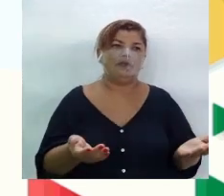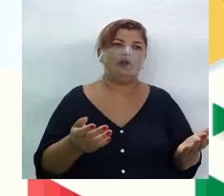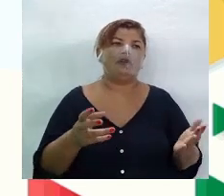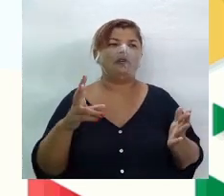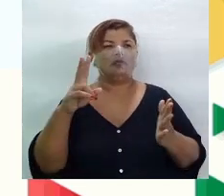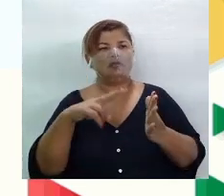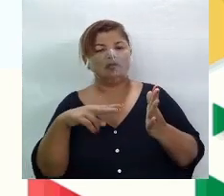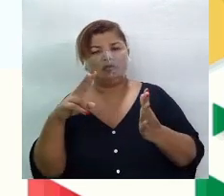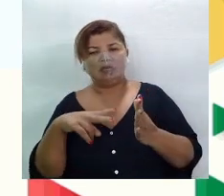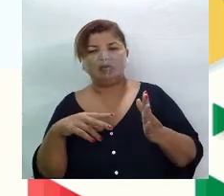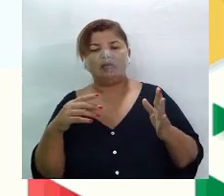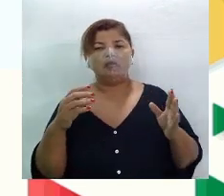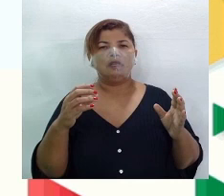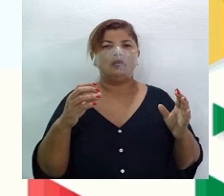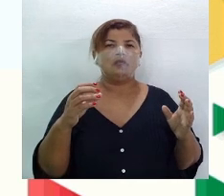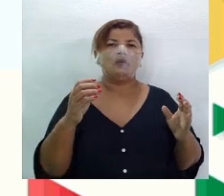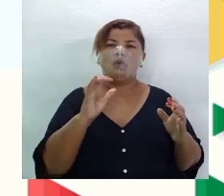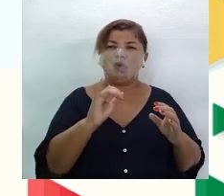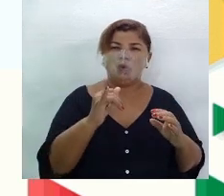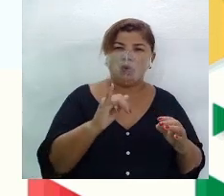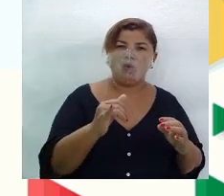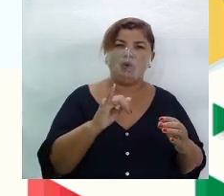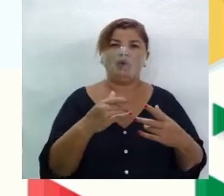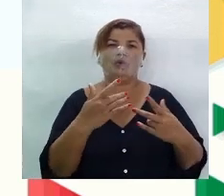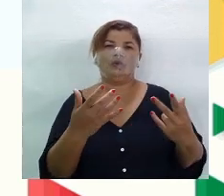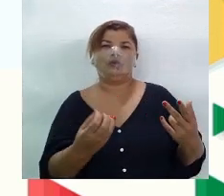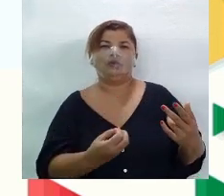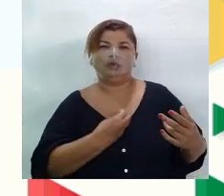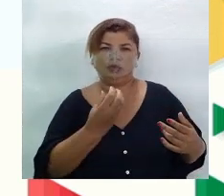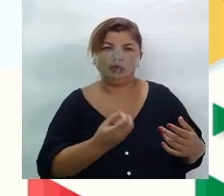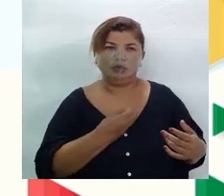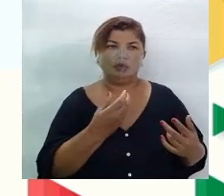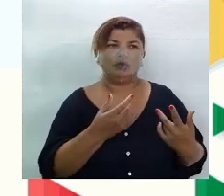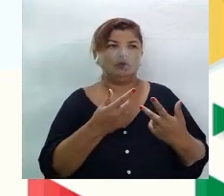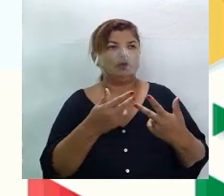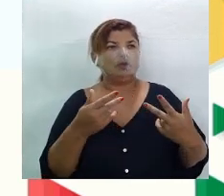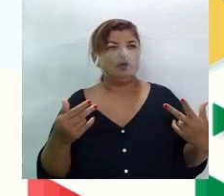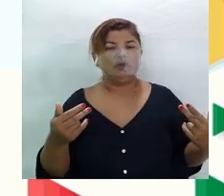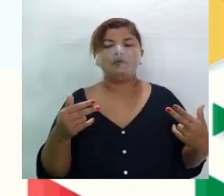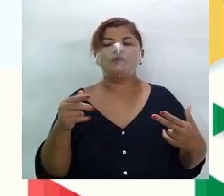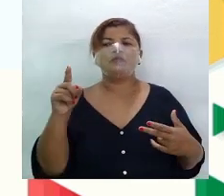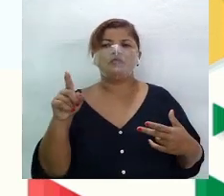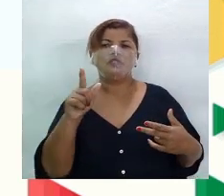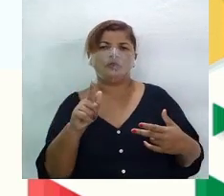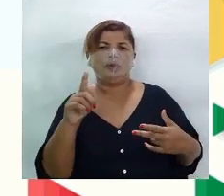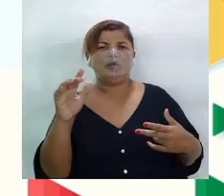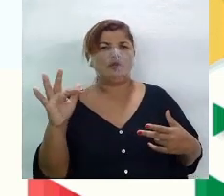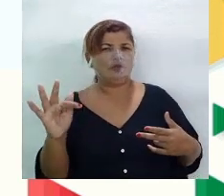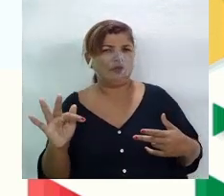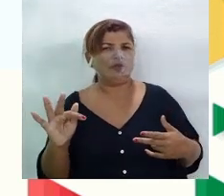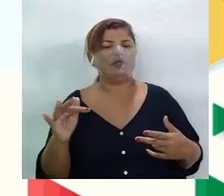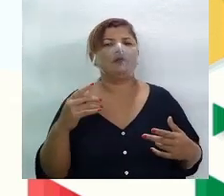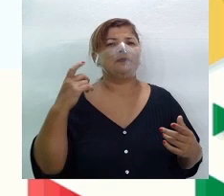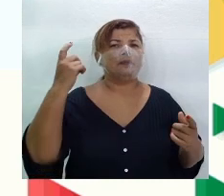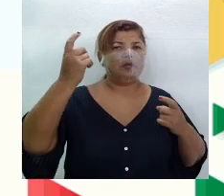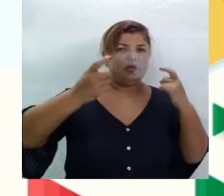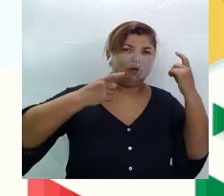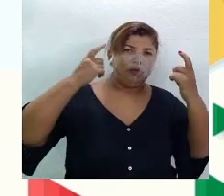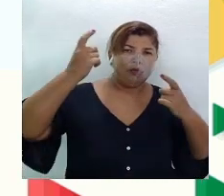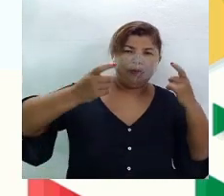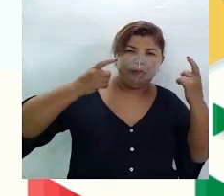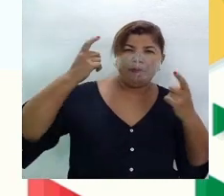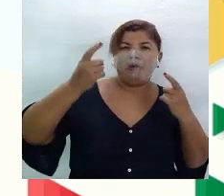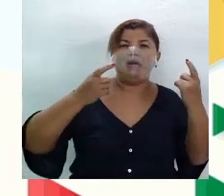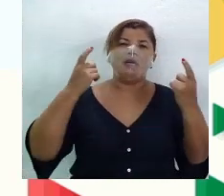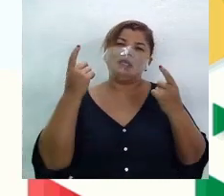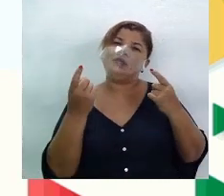contos, a gente percebe pelo estilo, né, que o Gilberto Freire adota, que ele preocupou-se, mesmo no registro escrito,